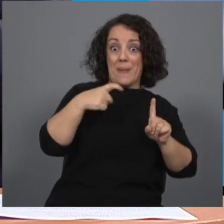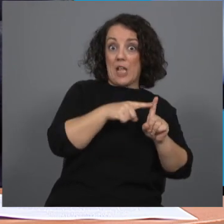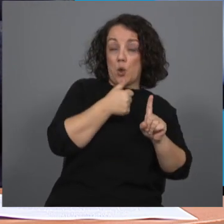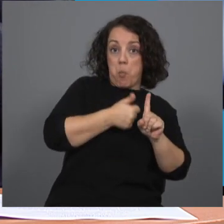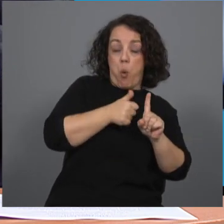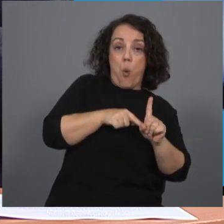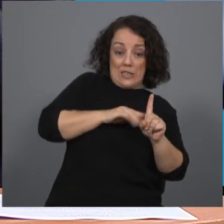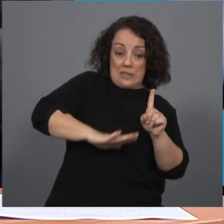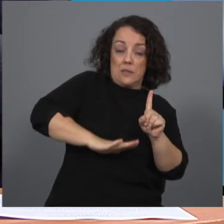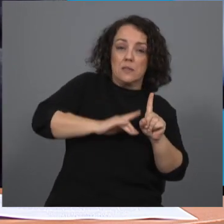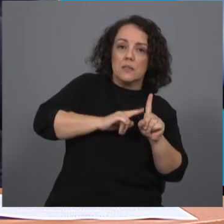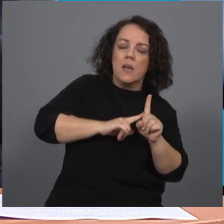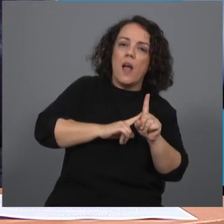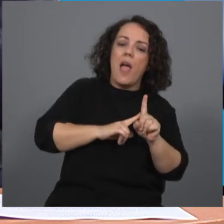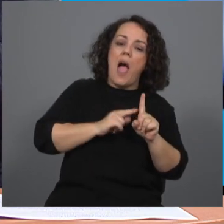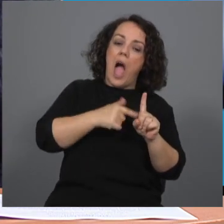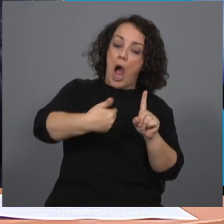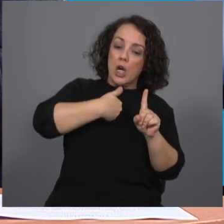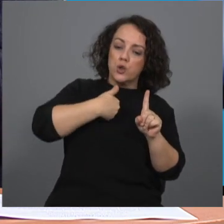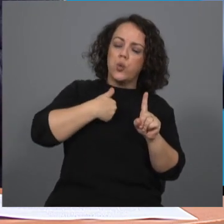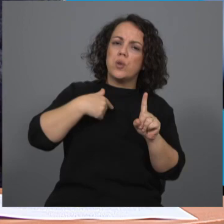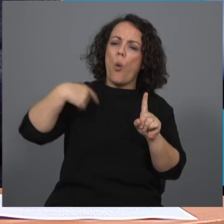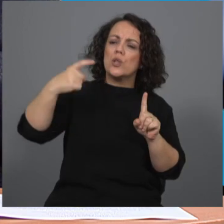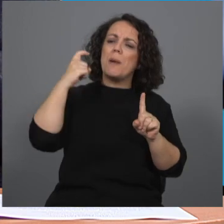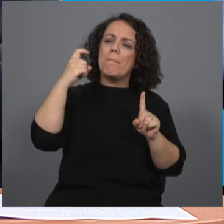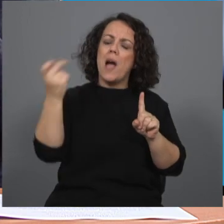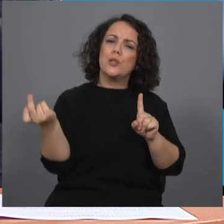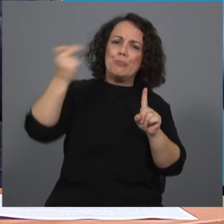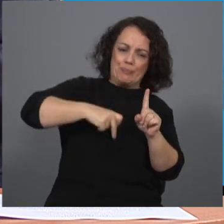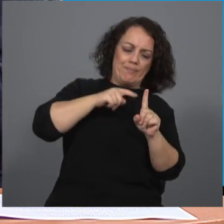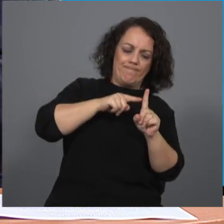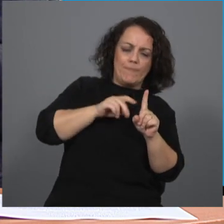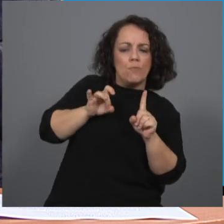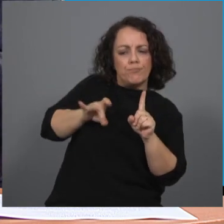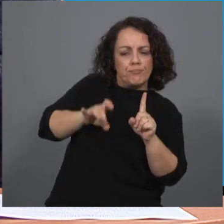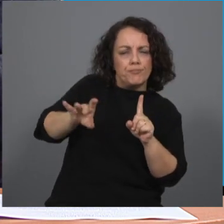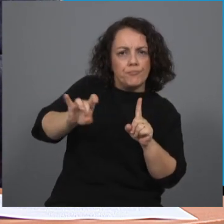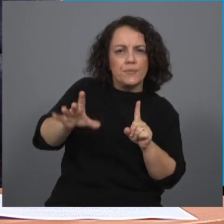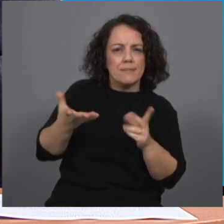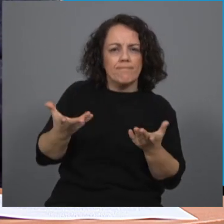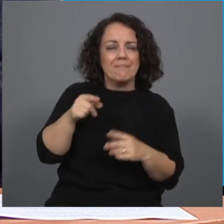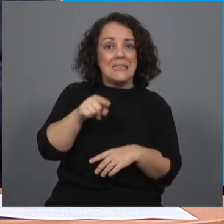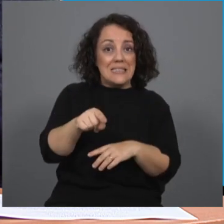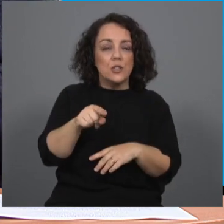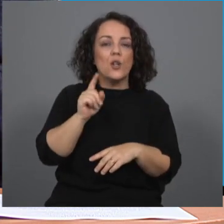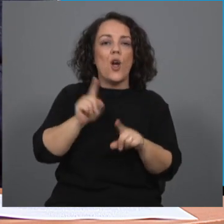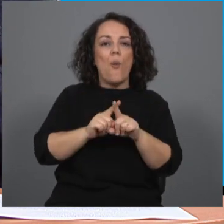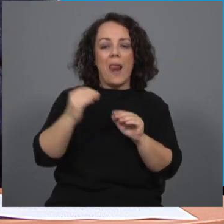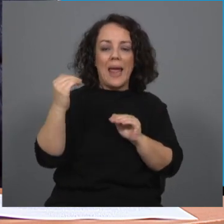cuidem, nos livrem das más que também podem existir. E, portanto, procurar que estes